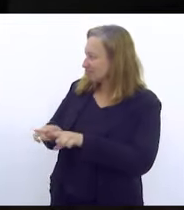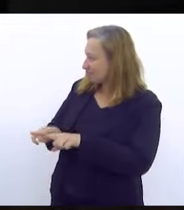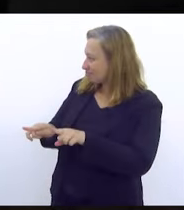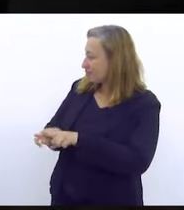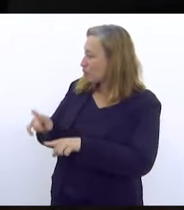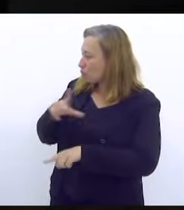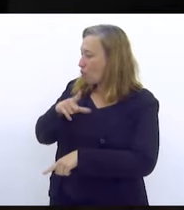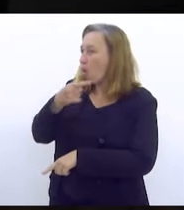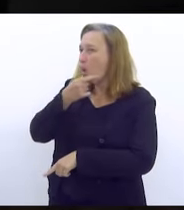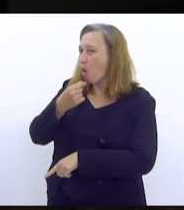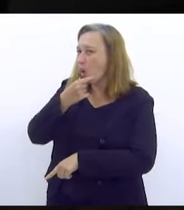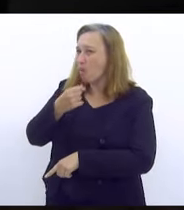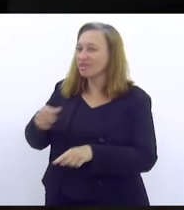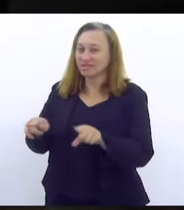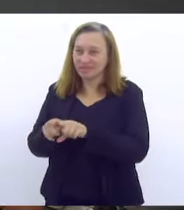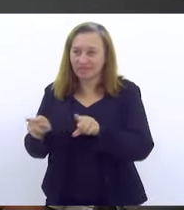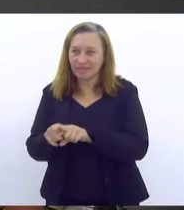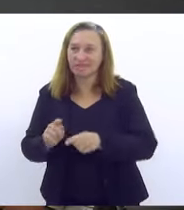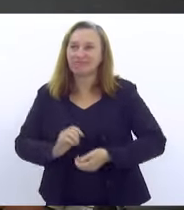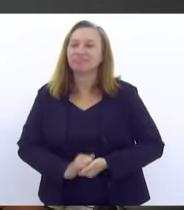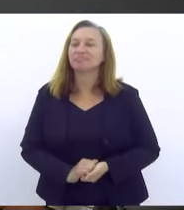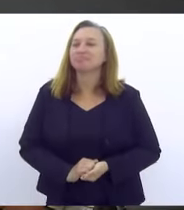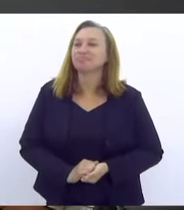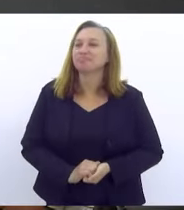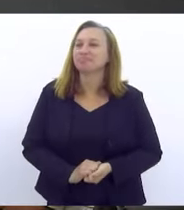os homens.